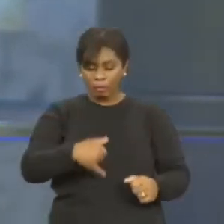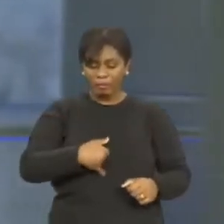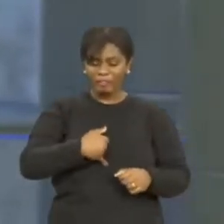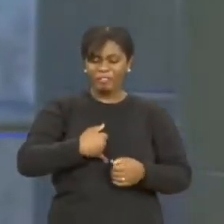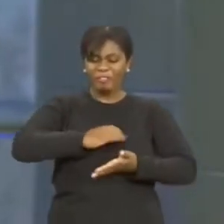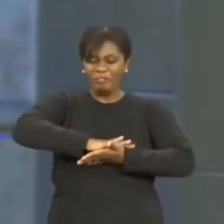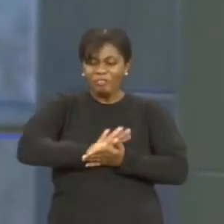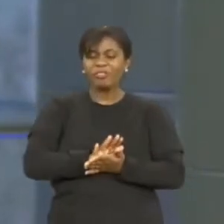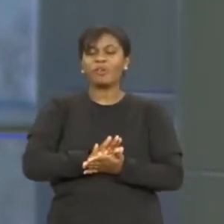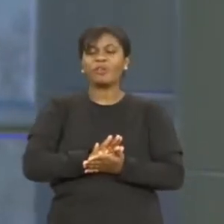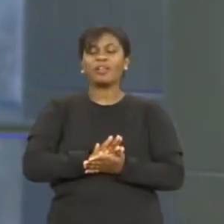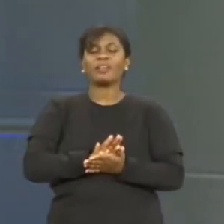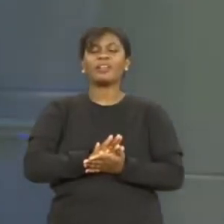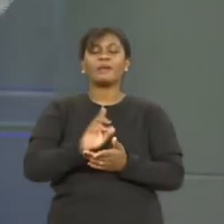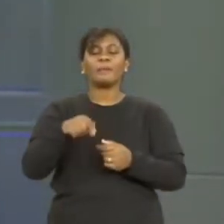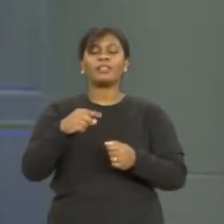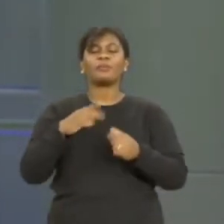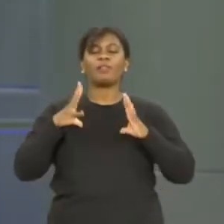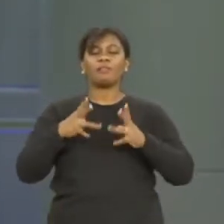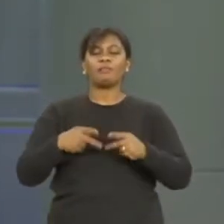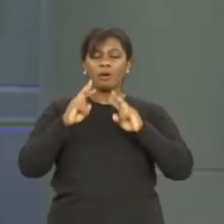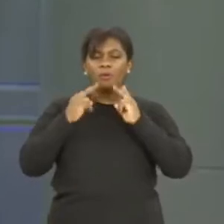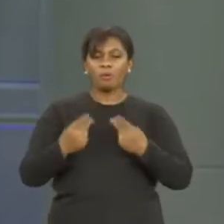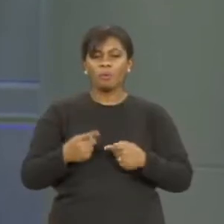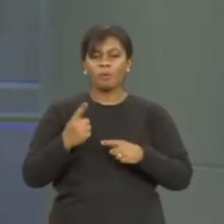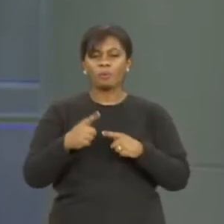para a minha vida, para a sua vida e para a vida do ser humano.